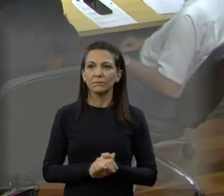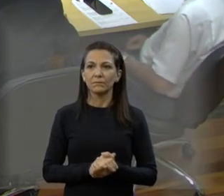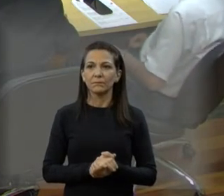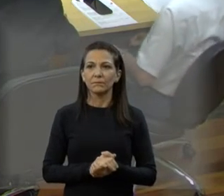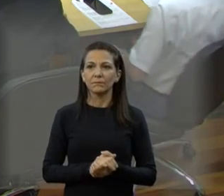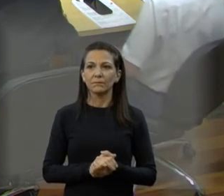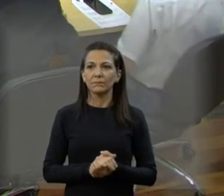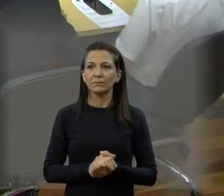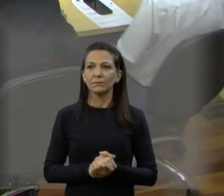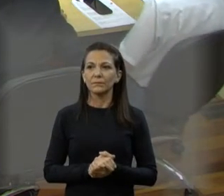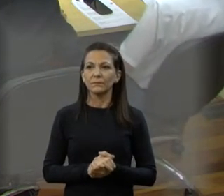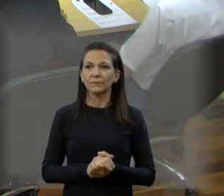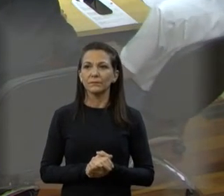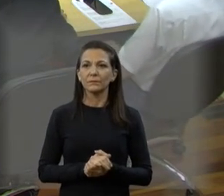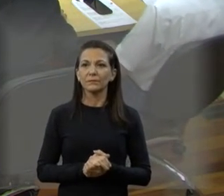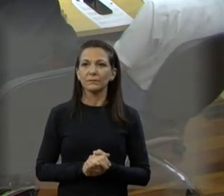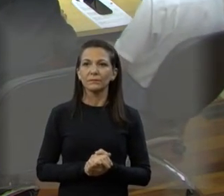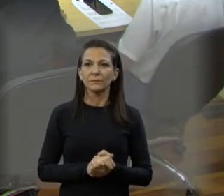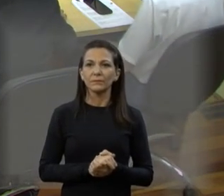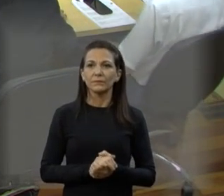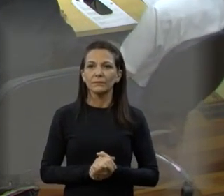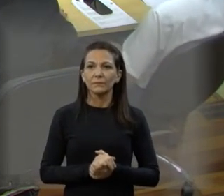E aí